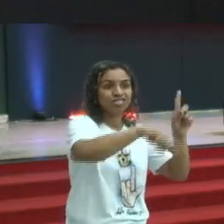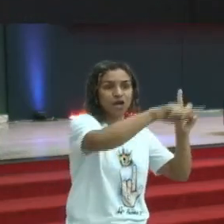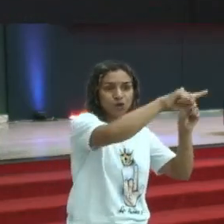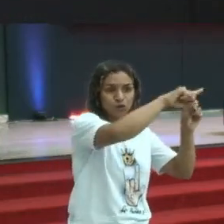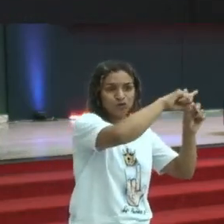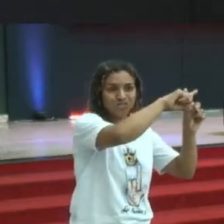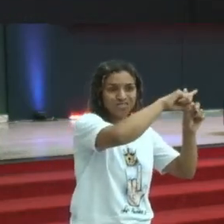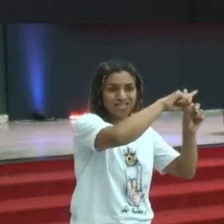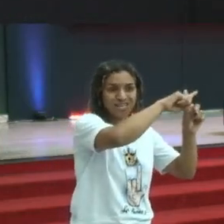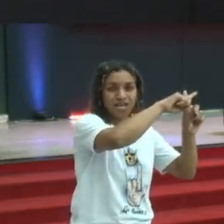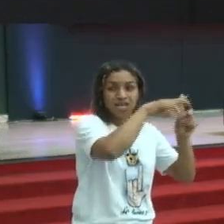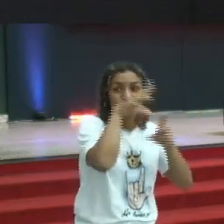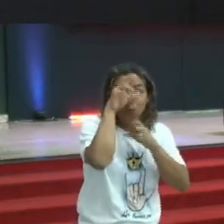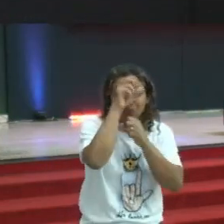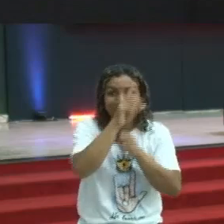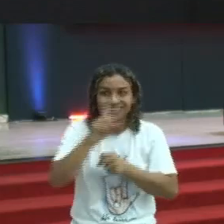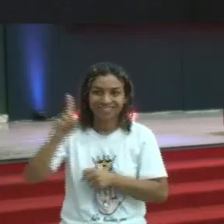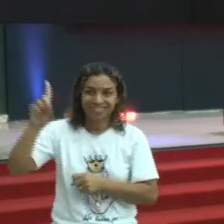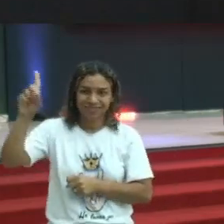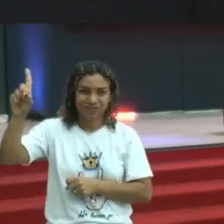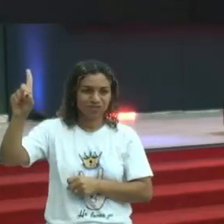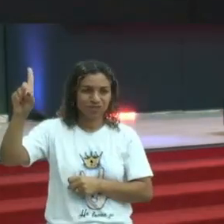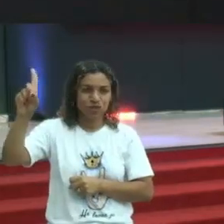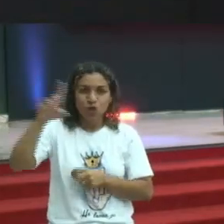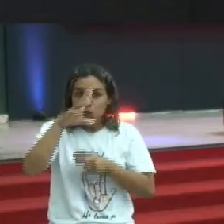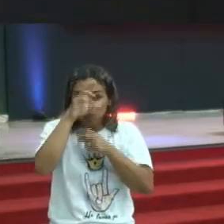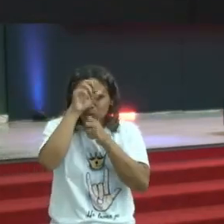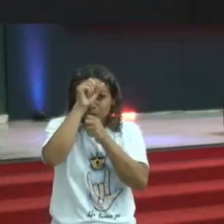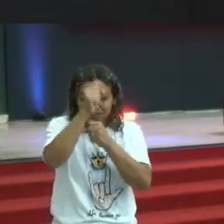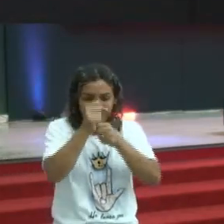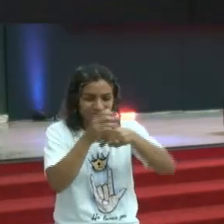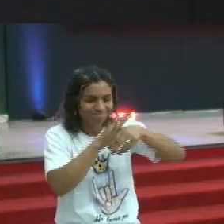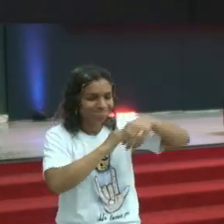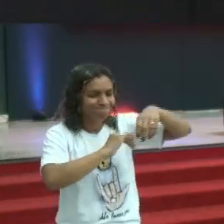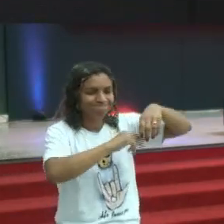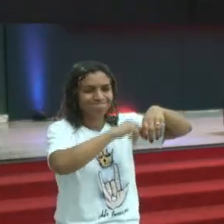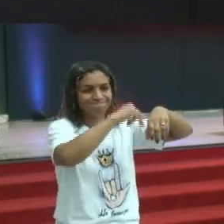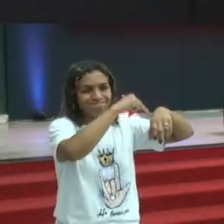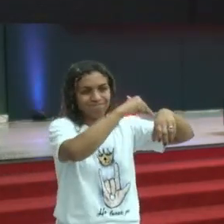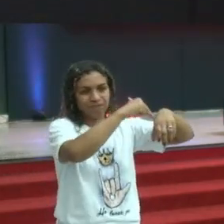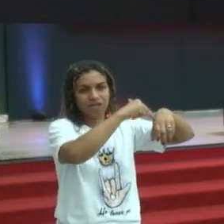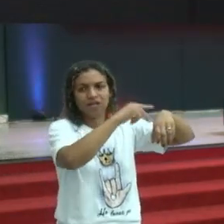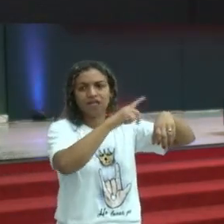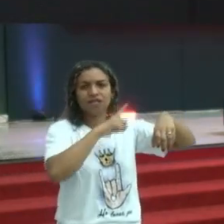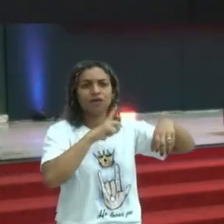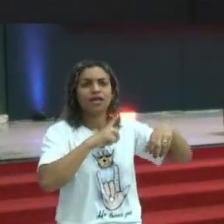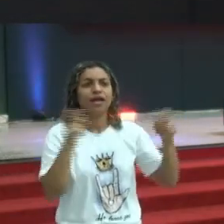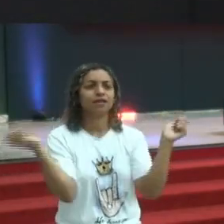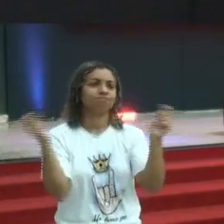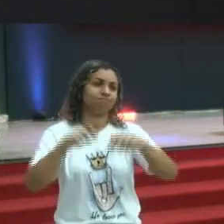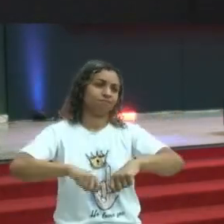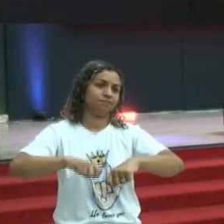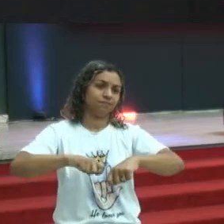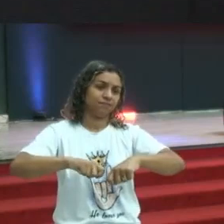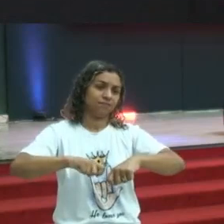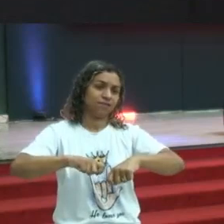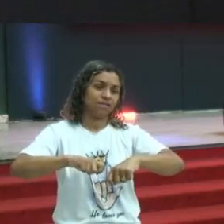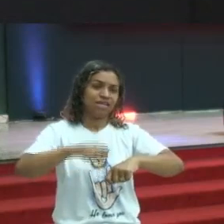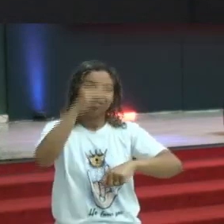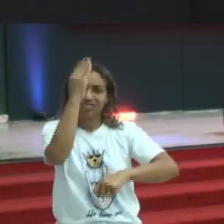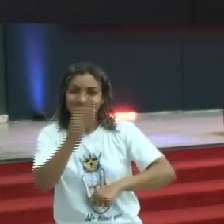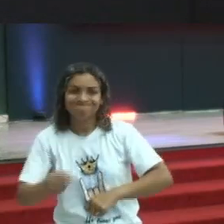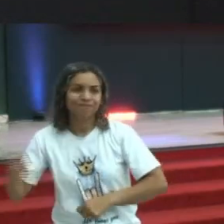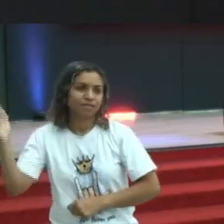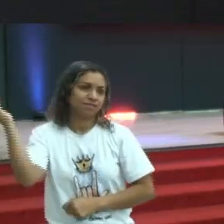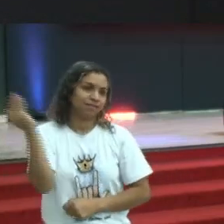O poder de Deus, o poder da ressurreição, tem a capacidade de